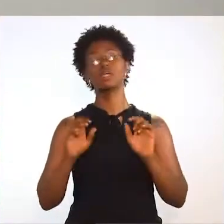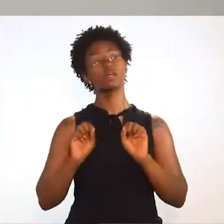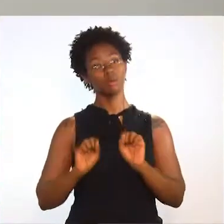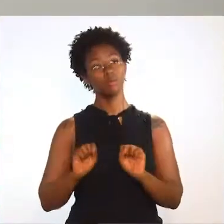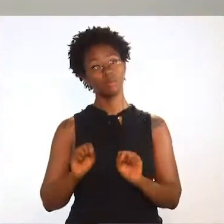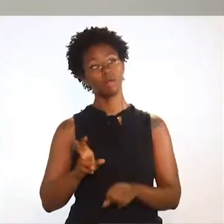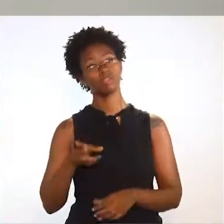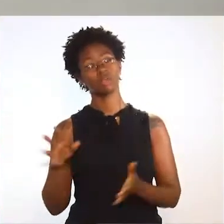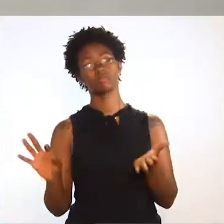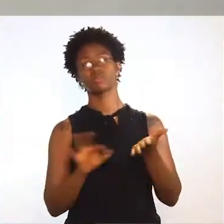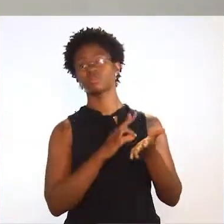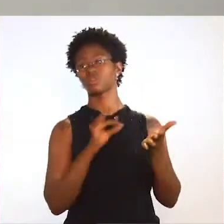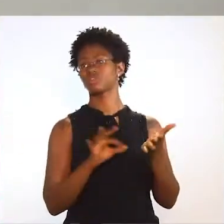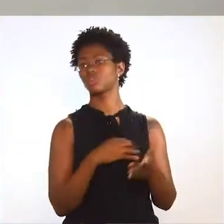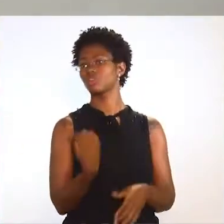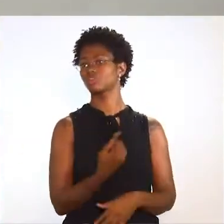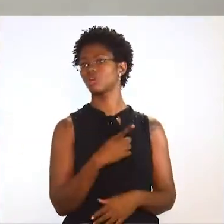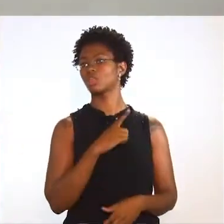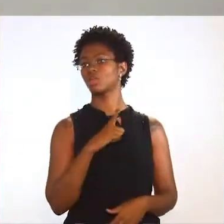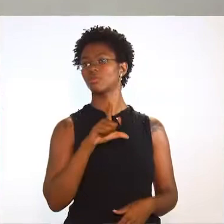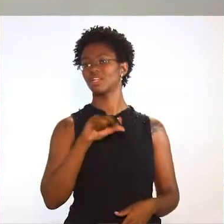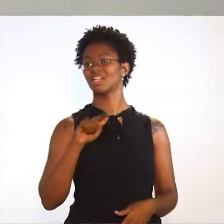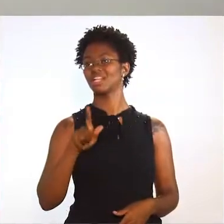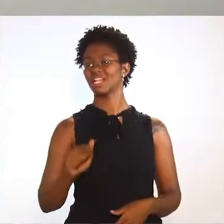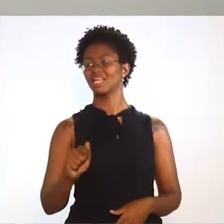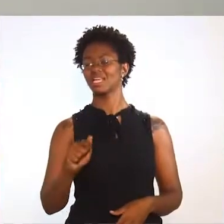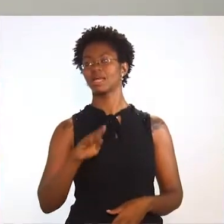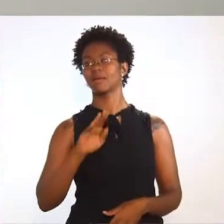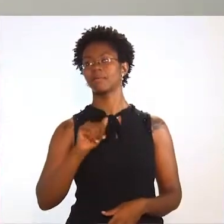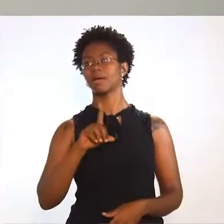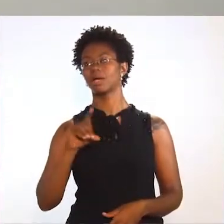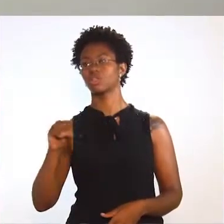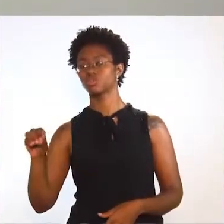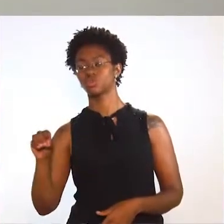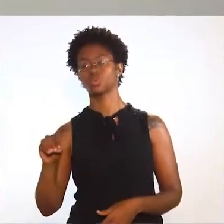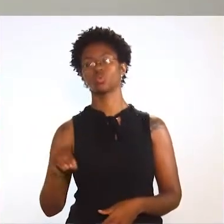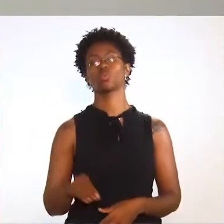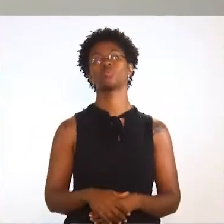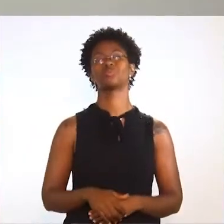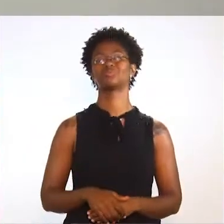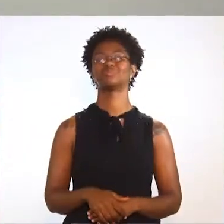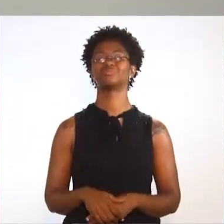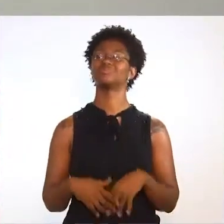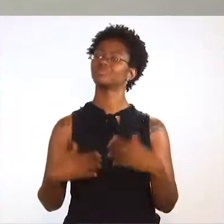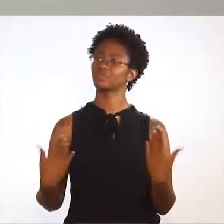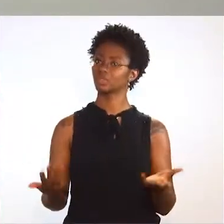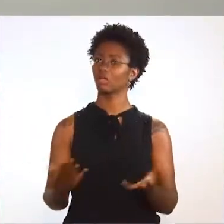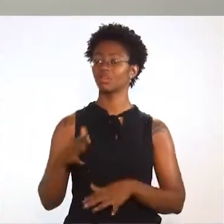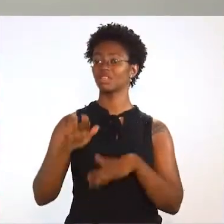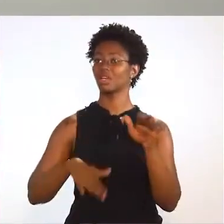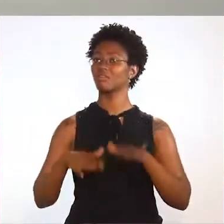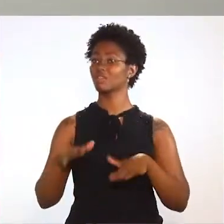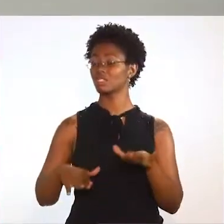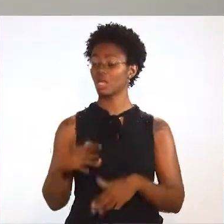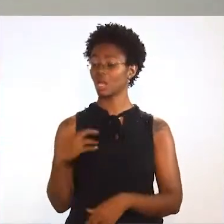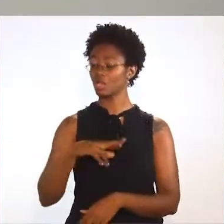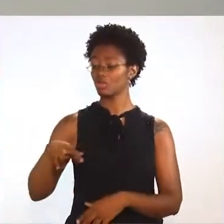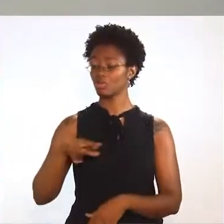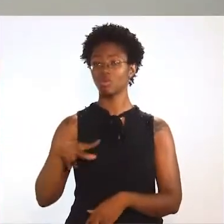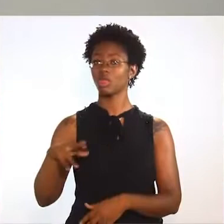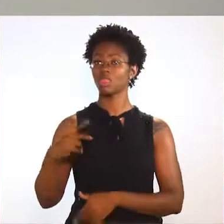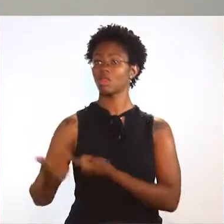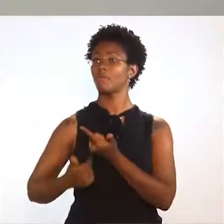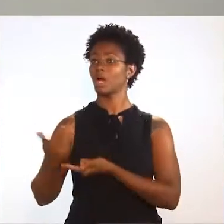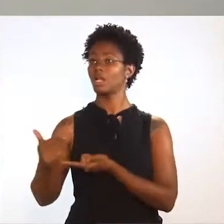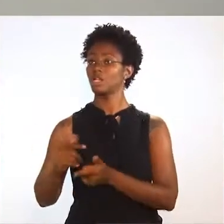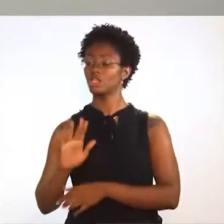inscrever e a gente forma uma liga, que é a Liga Badu de Empreendedoras, que mesmo que elas não estejam em atividade ativa, elas podem continuar